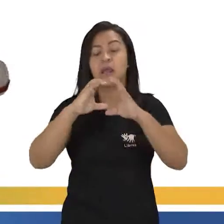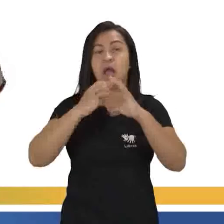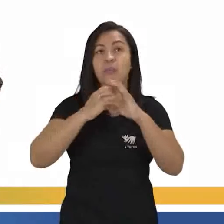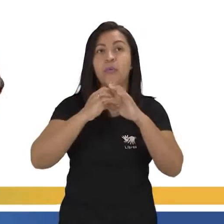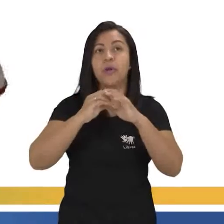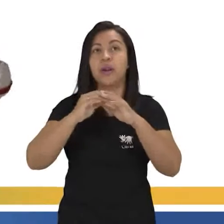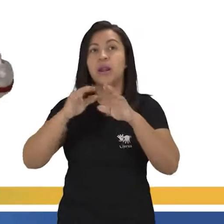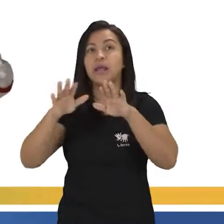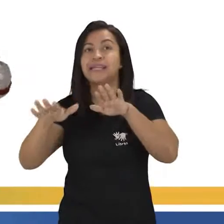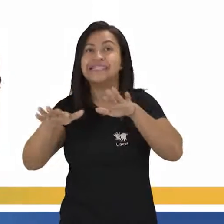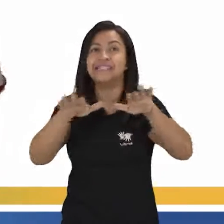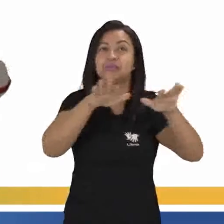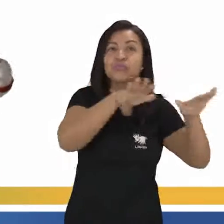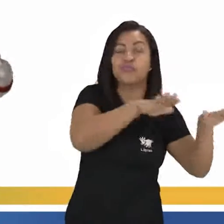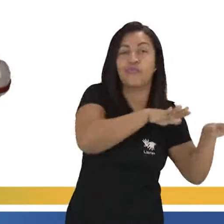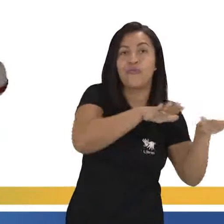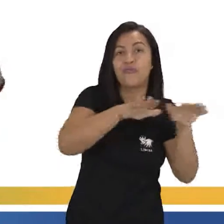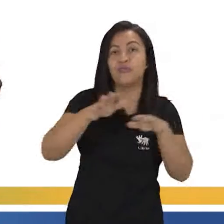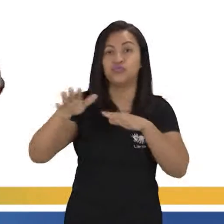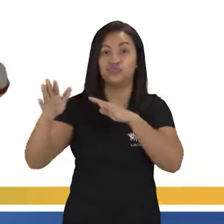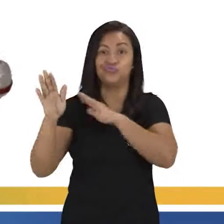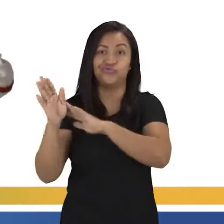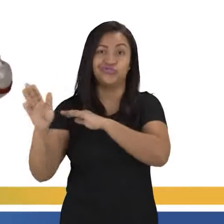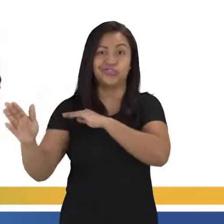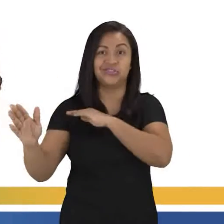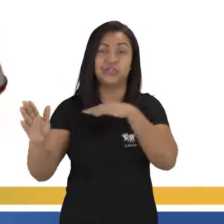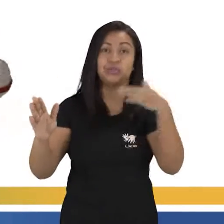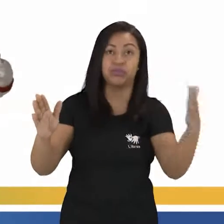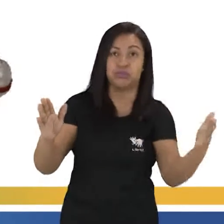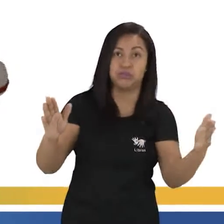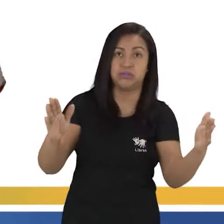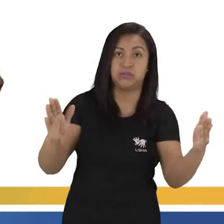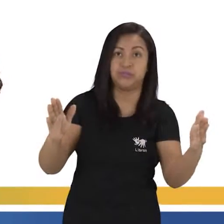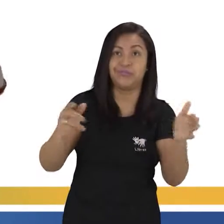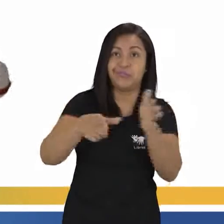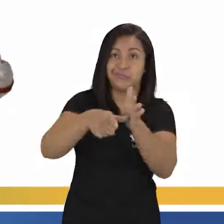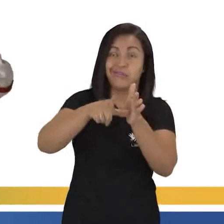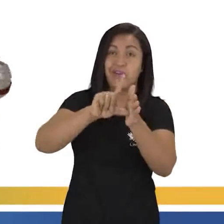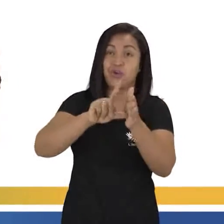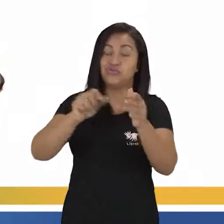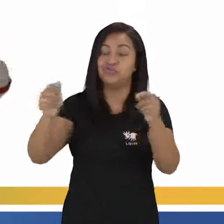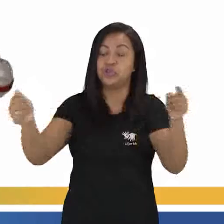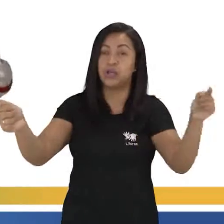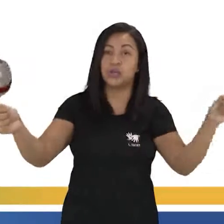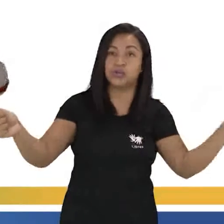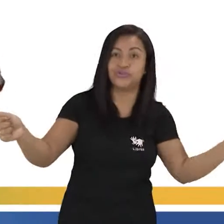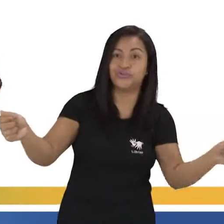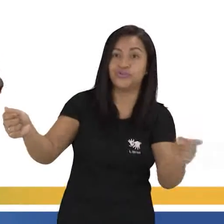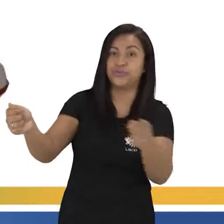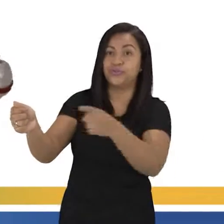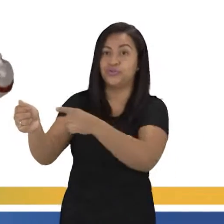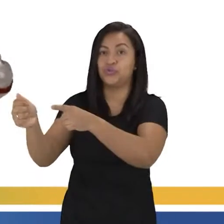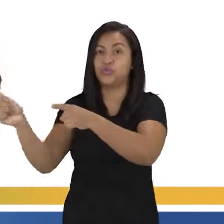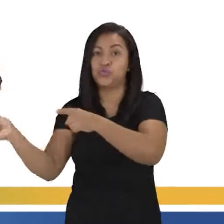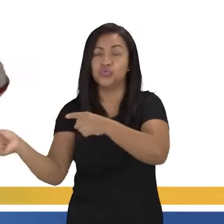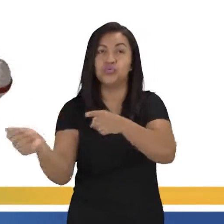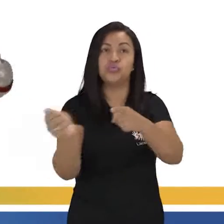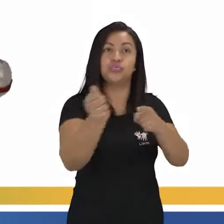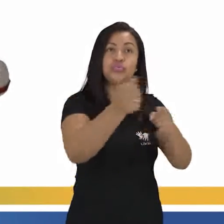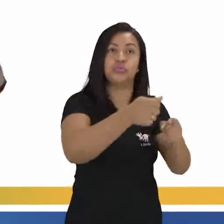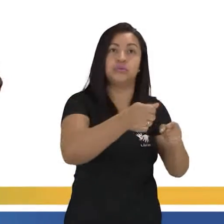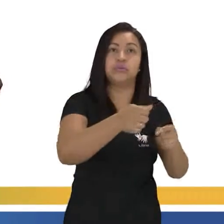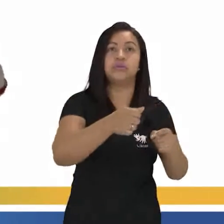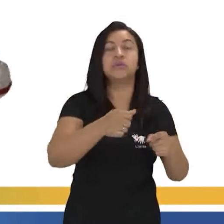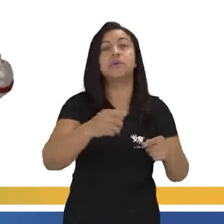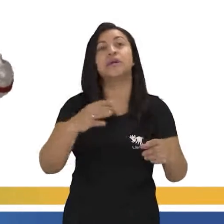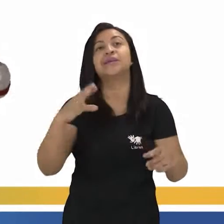no sentido direita e esquerda e imediatamente antes de tocar a raquete encontra-se com a velocidade de 15 metros